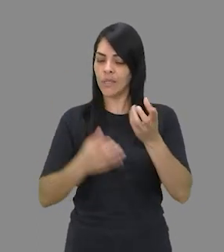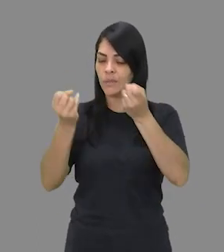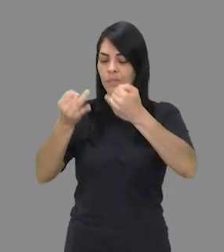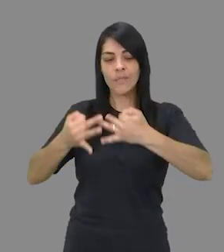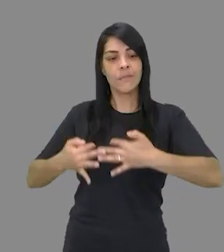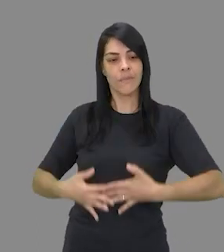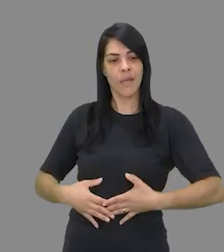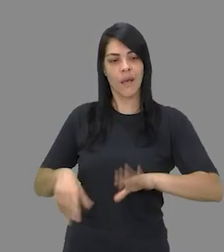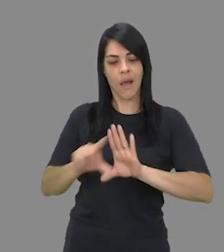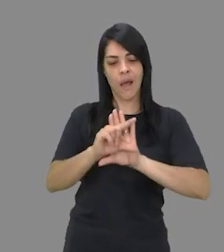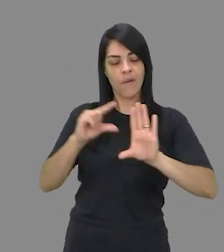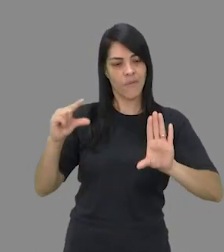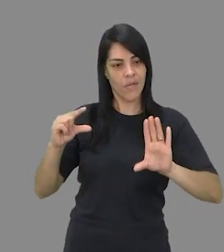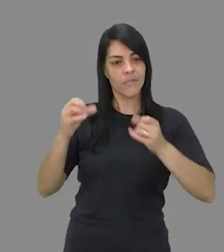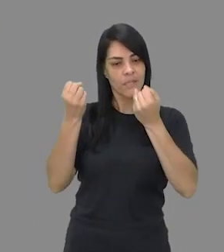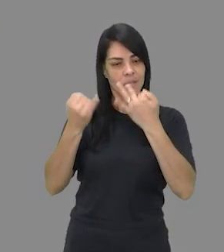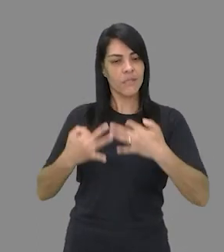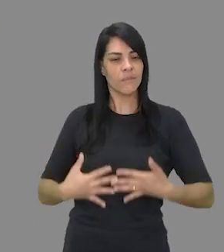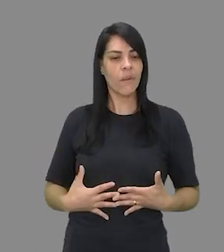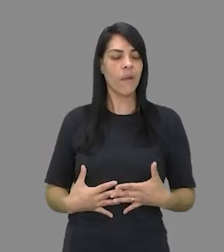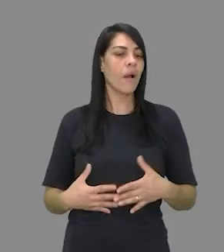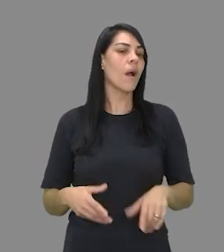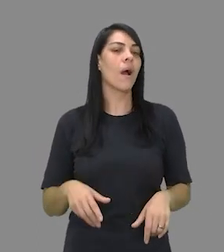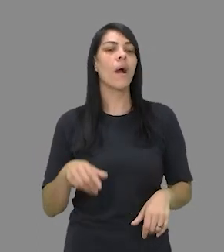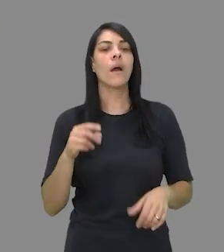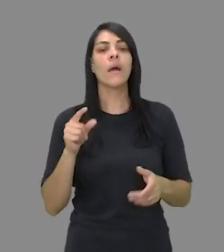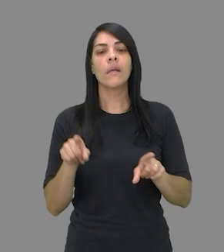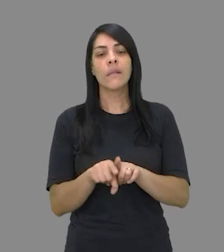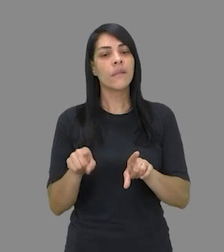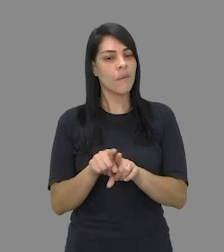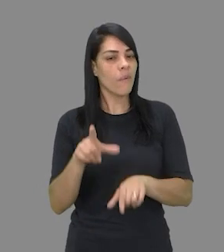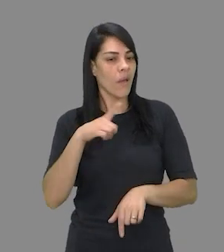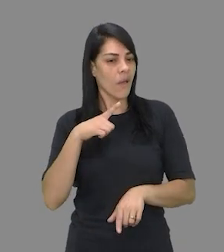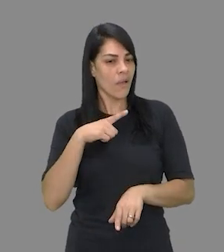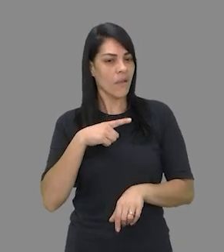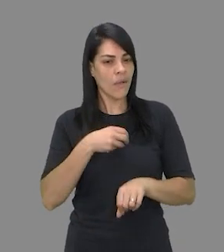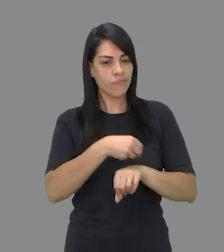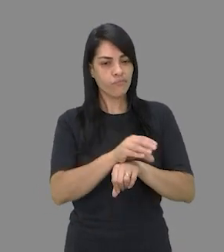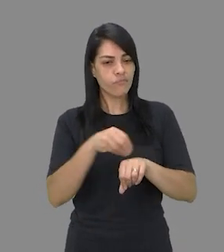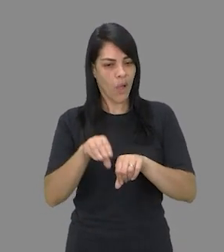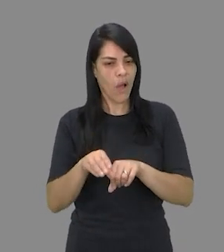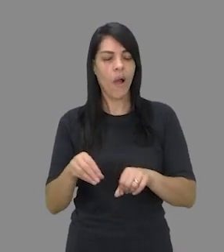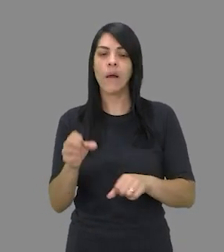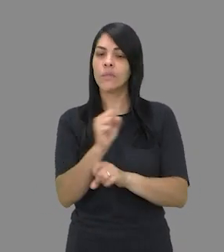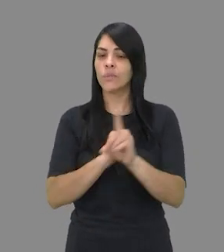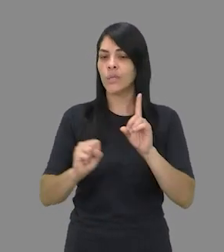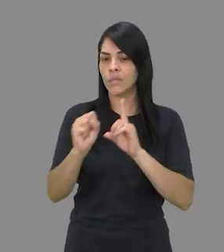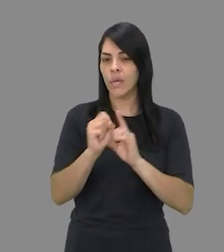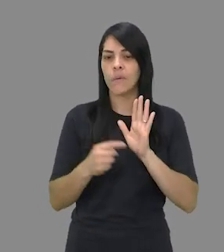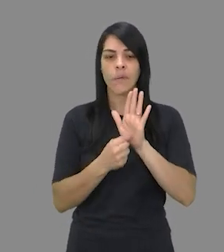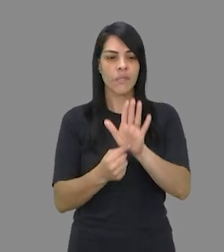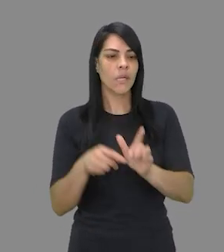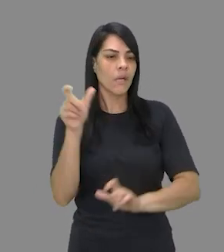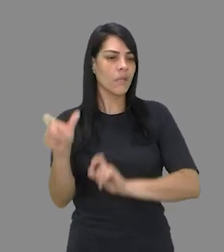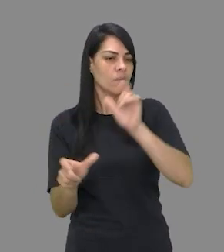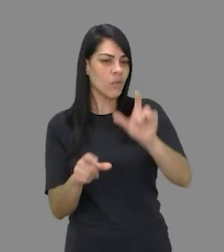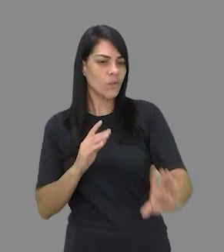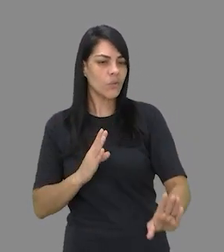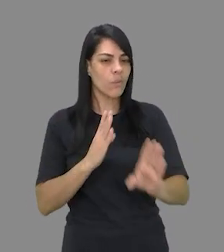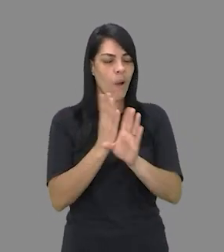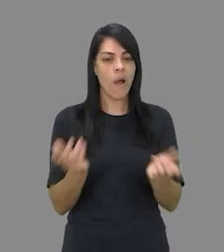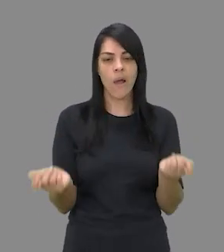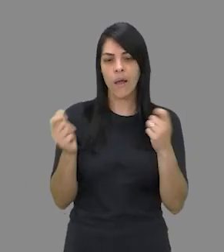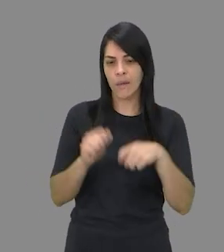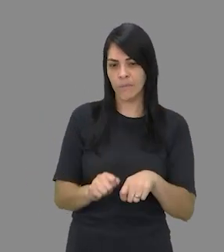primeira frase aborda. E ainda promove a integração social. levando as pessoas a descobrirem que é